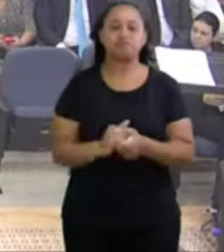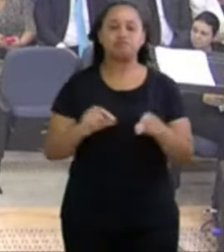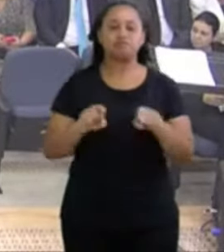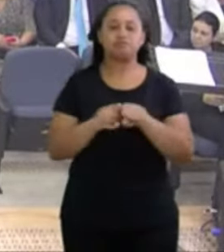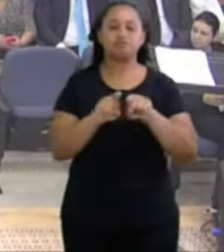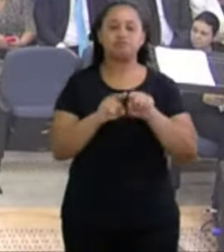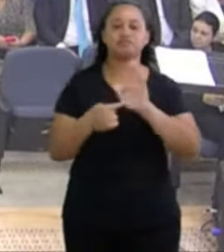senhora